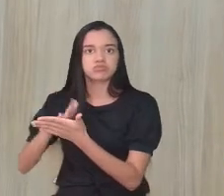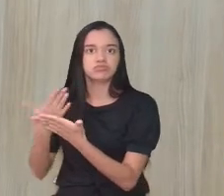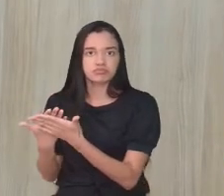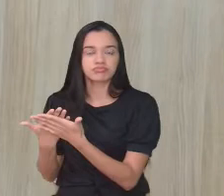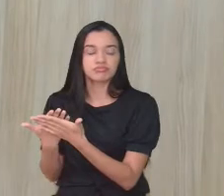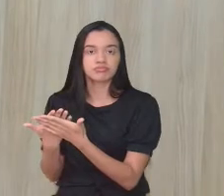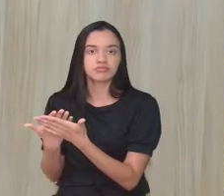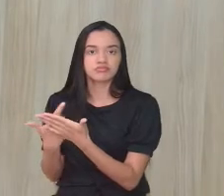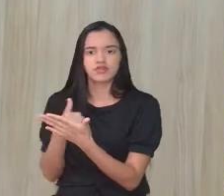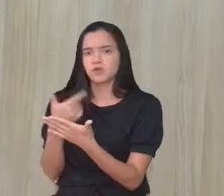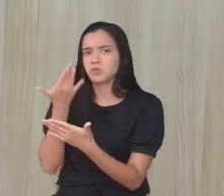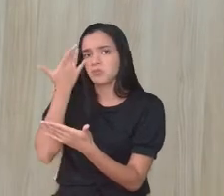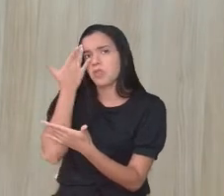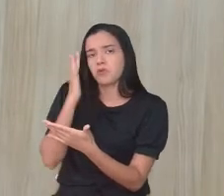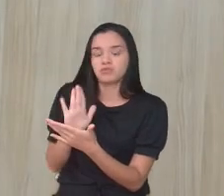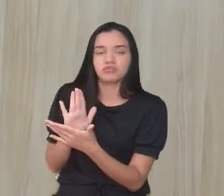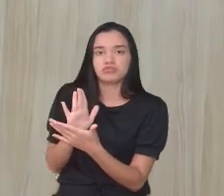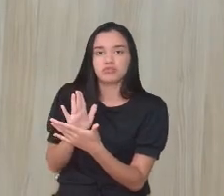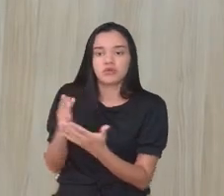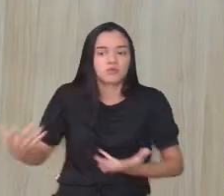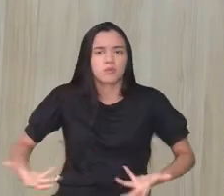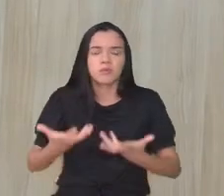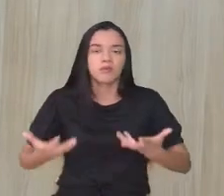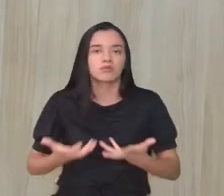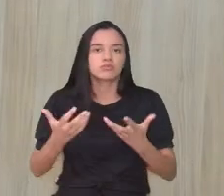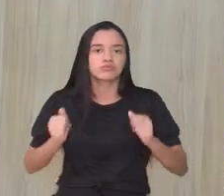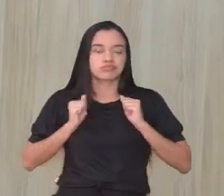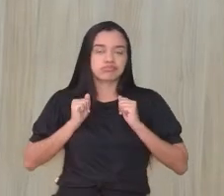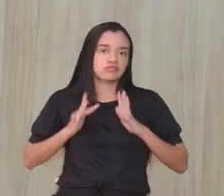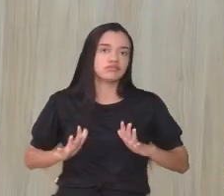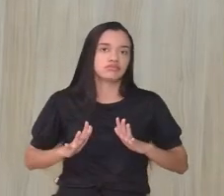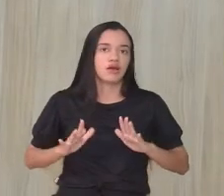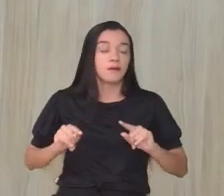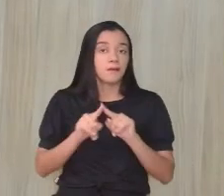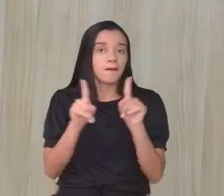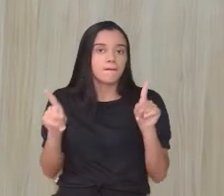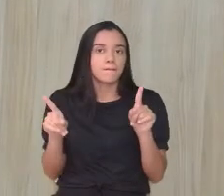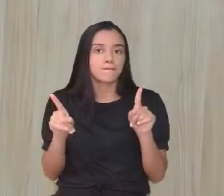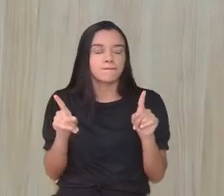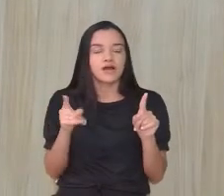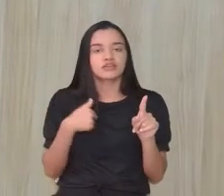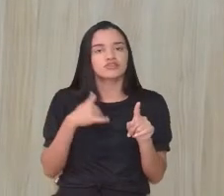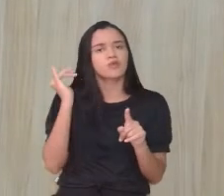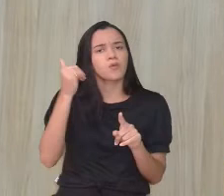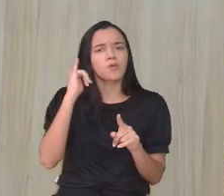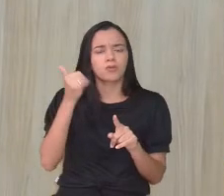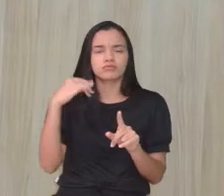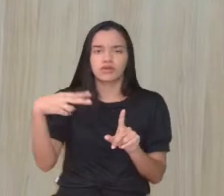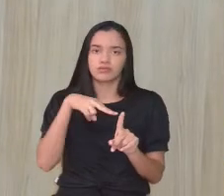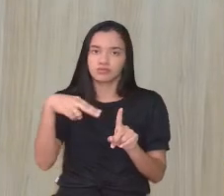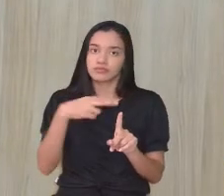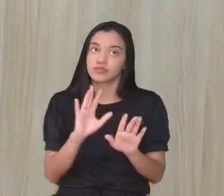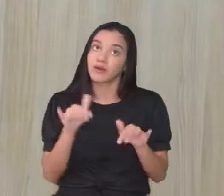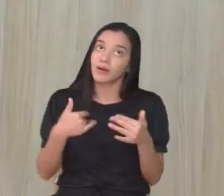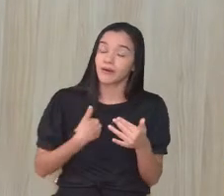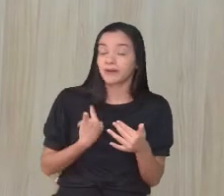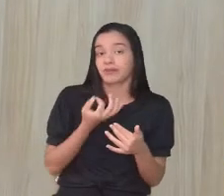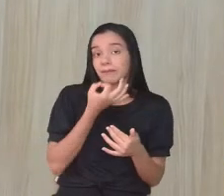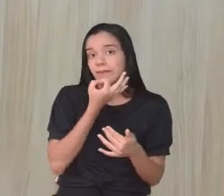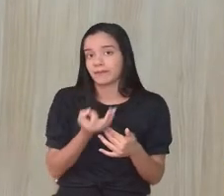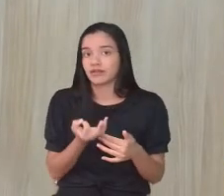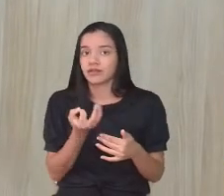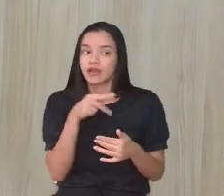Eu não sei o que é que se passou, o que é que motivou a ação de Camille. Então, eu só vou chegar e vou contar do meu ponto de vista. Olha, do meu ponto de